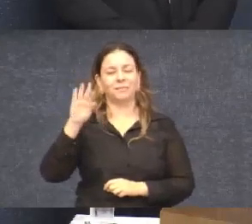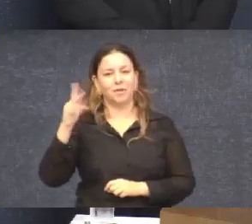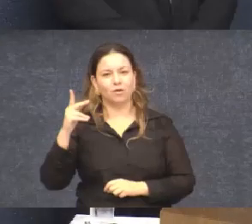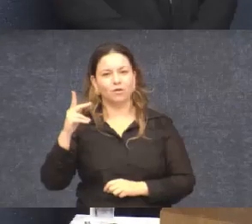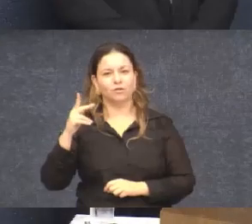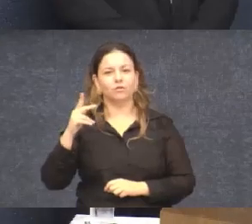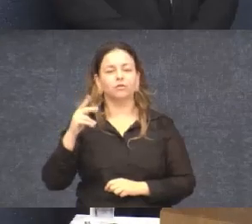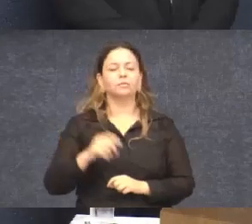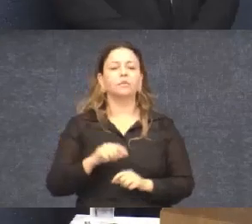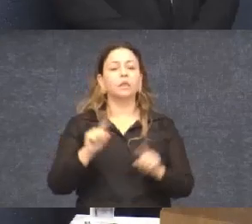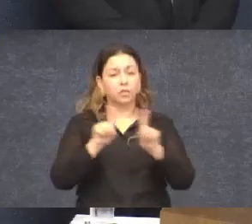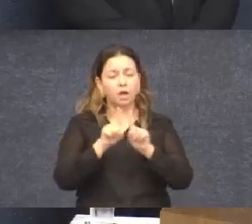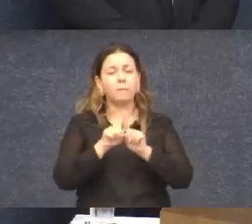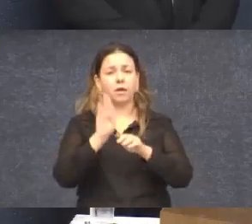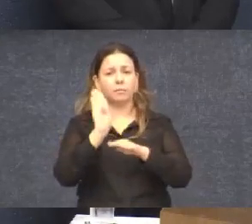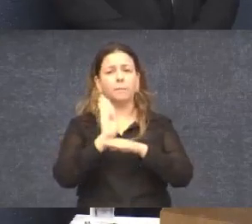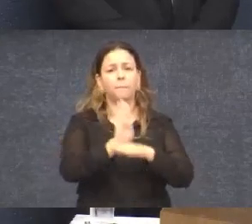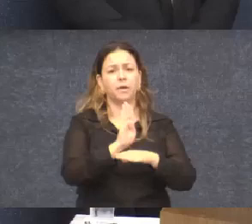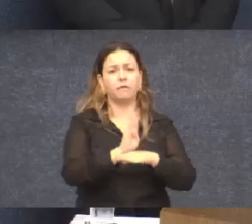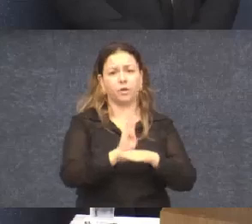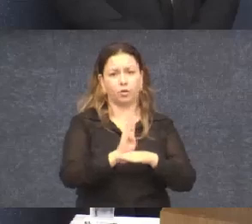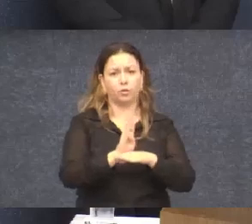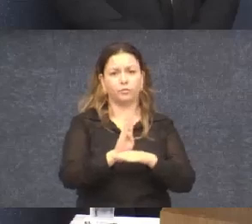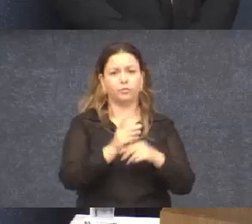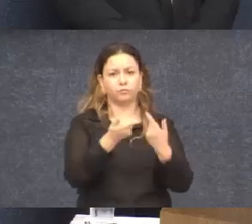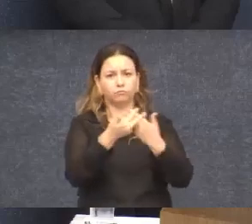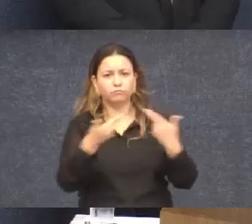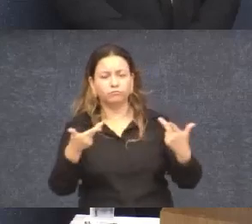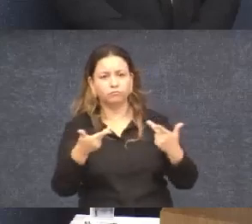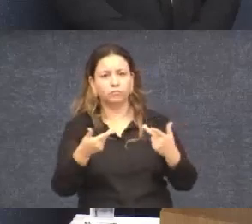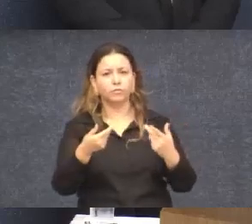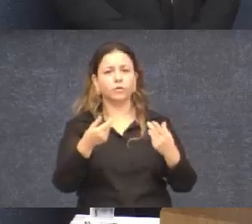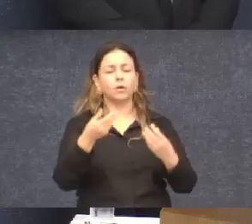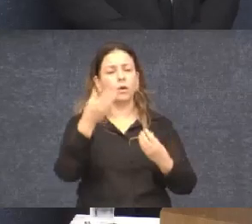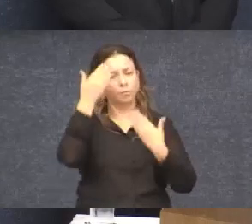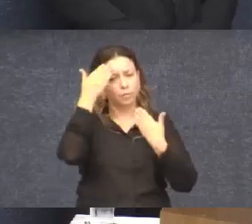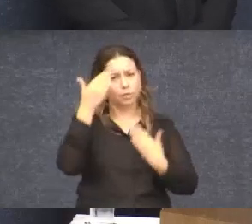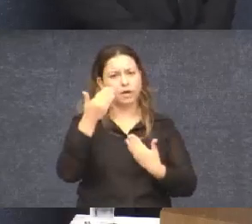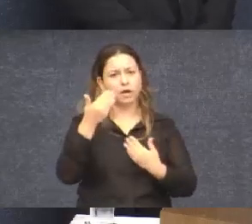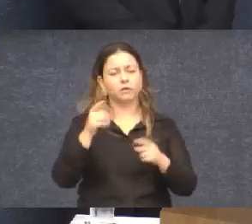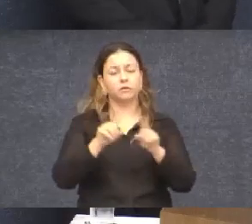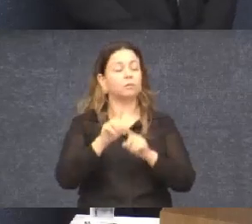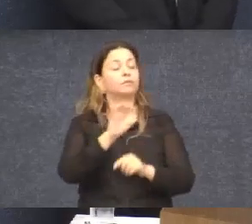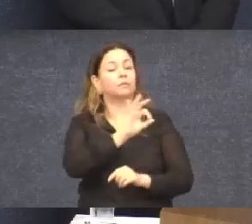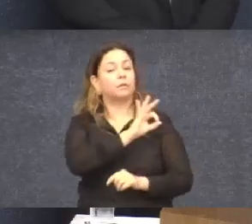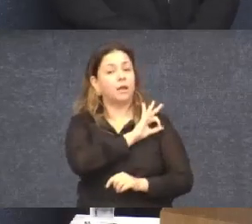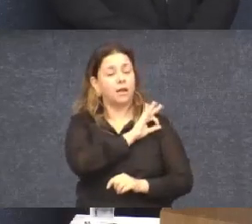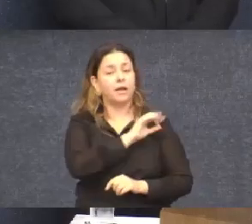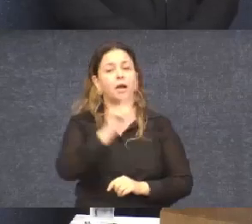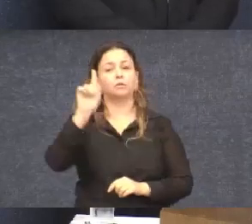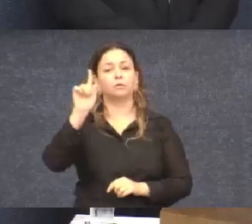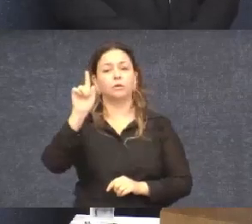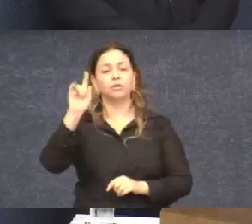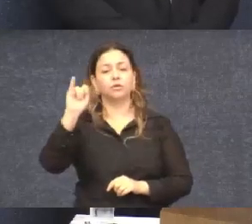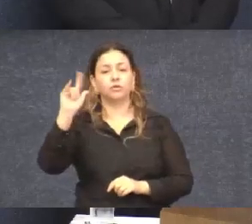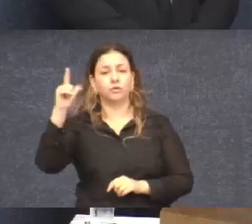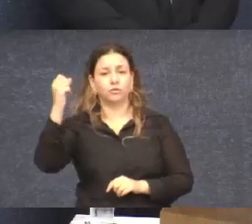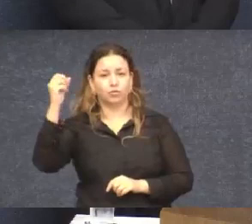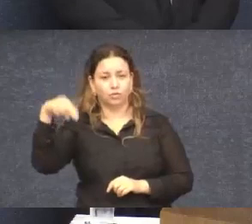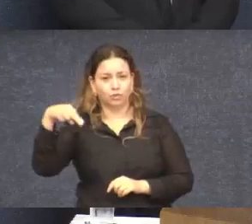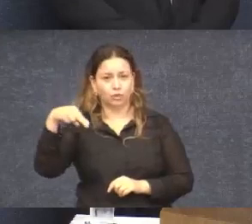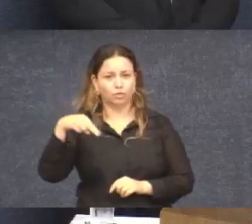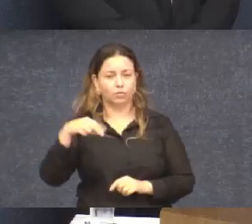grande benfeitor, meu amigo, delegado-geral Gilson Rodrigues Rosa, representando aqui a nossa